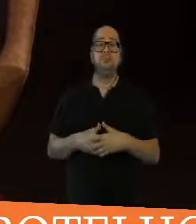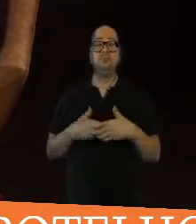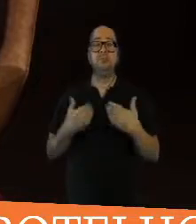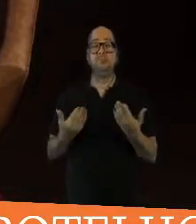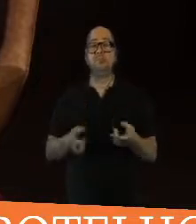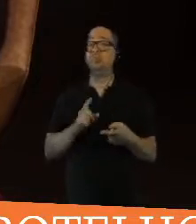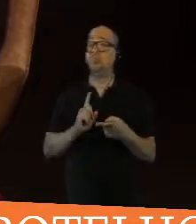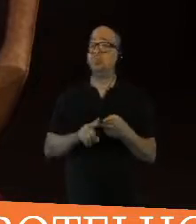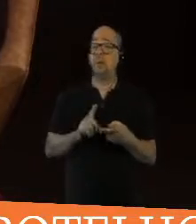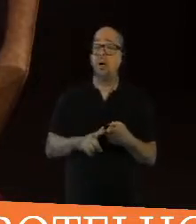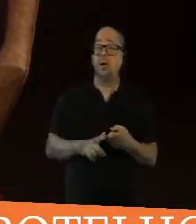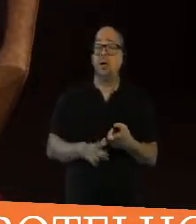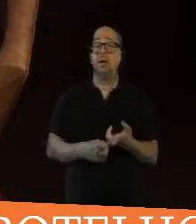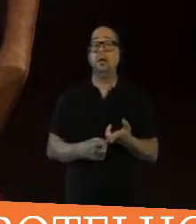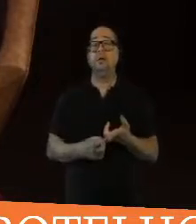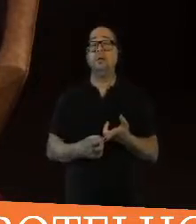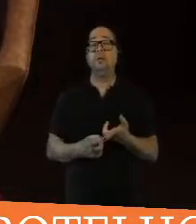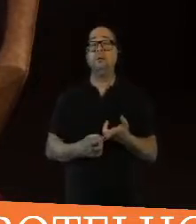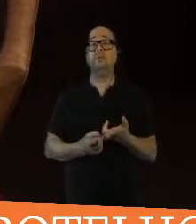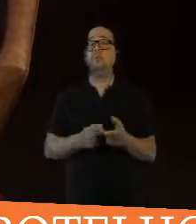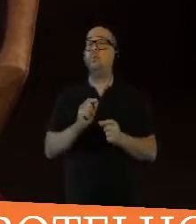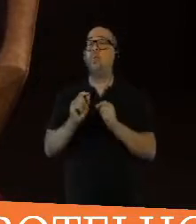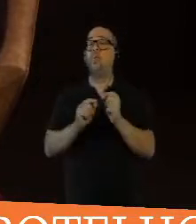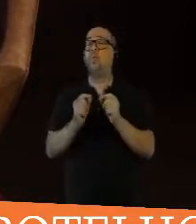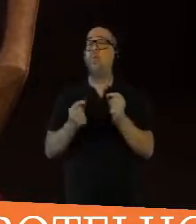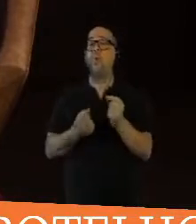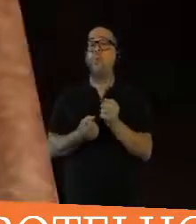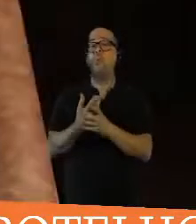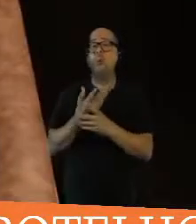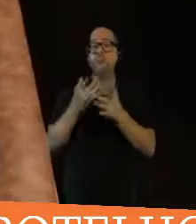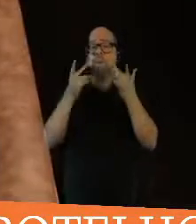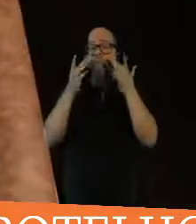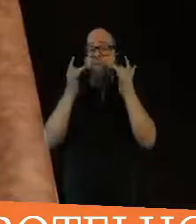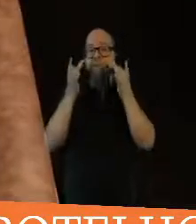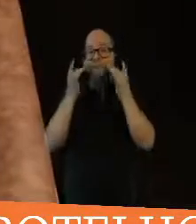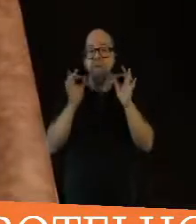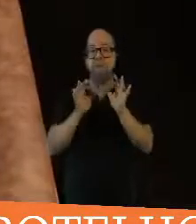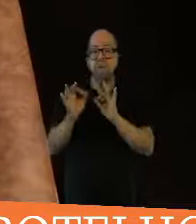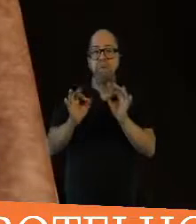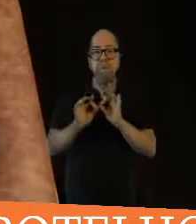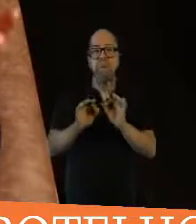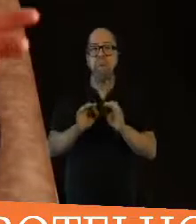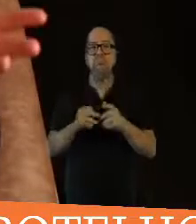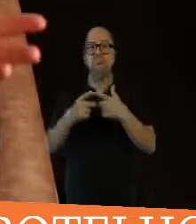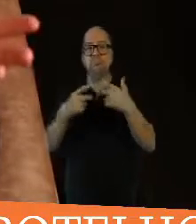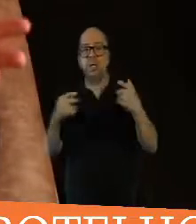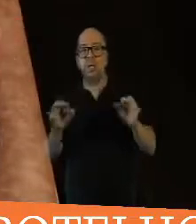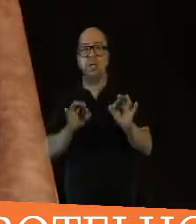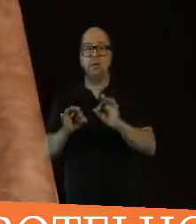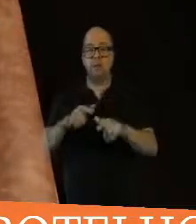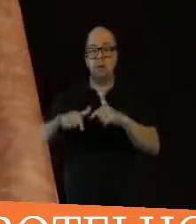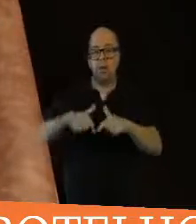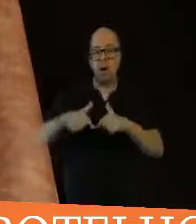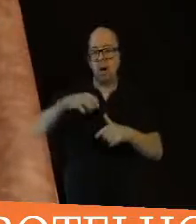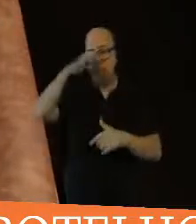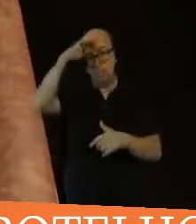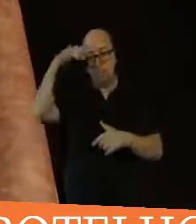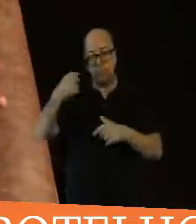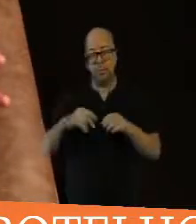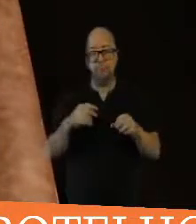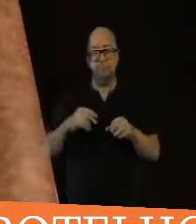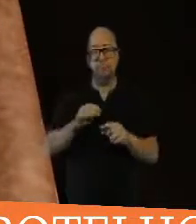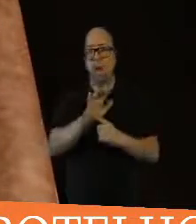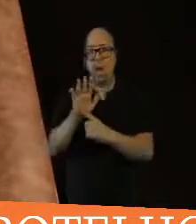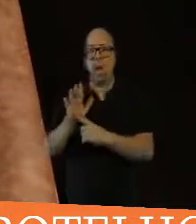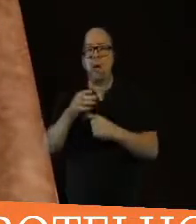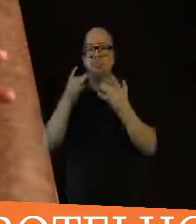Falamos depois da produção do espetáculo, não é isso, com o Edmar? Depois falamos um pouquinho da